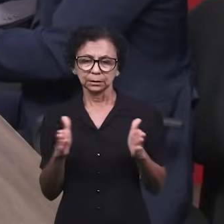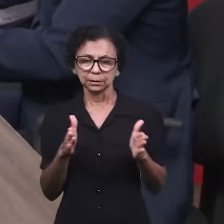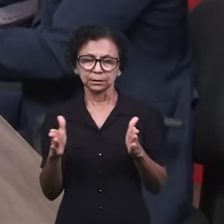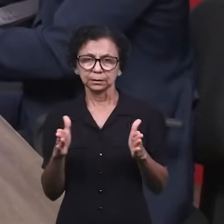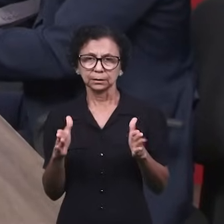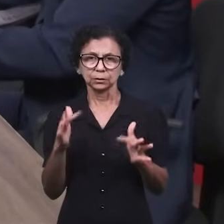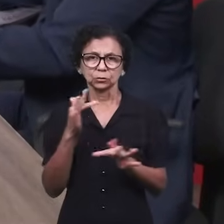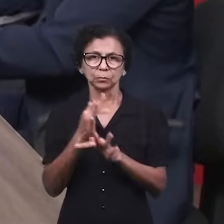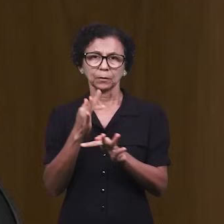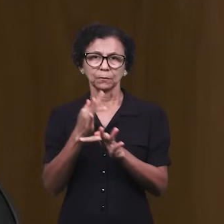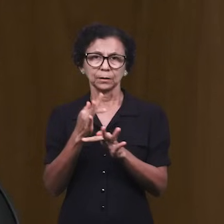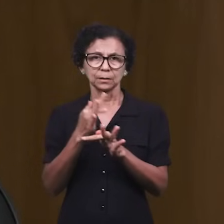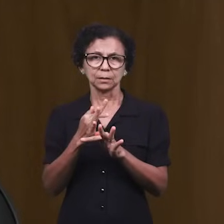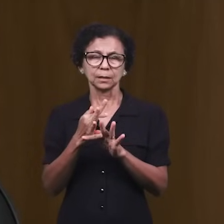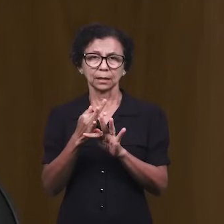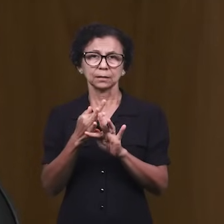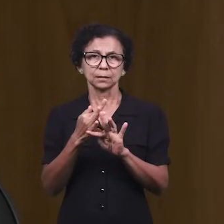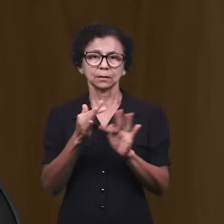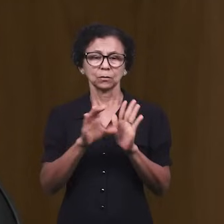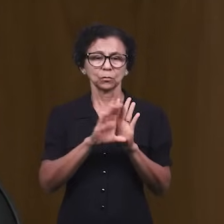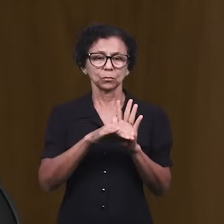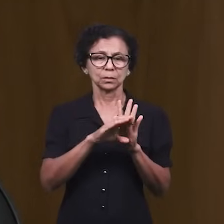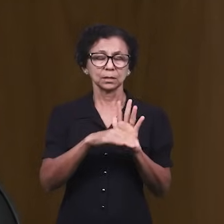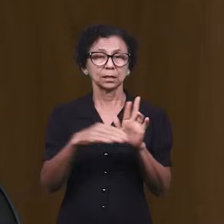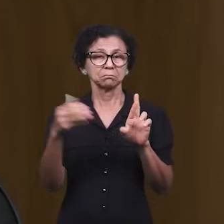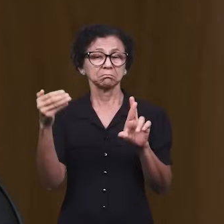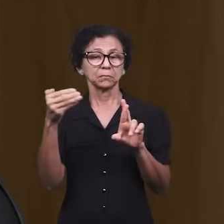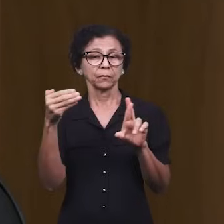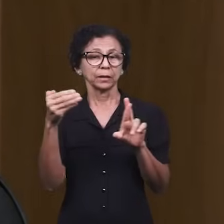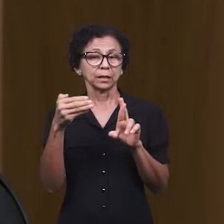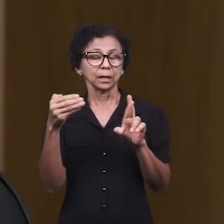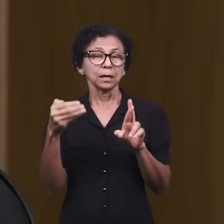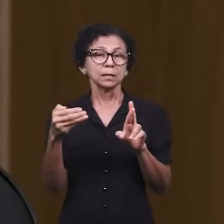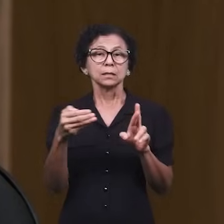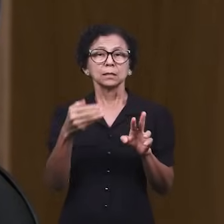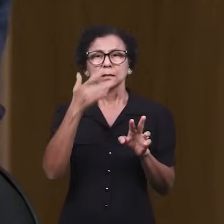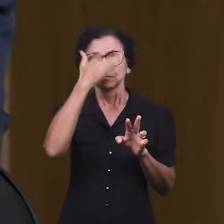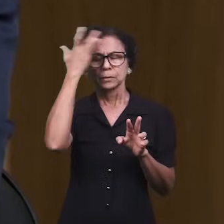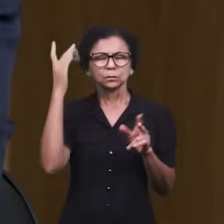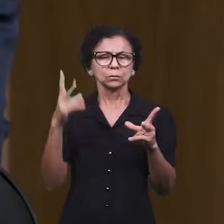de referências, dependendo do observador, ele explicou que o